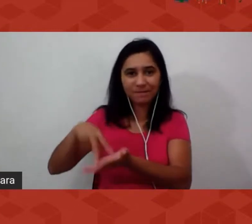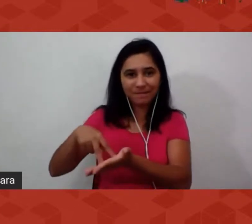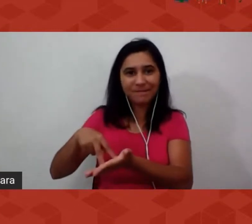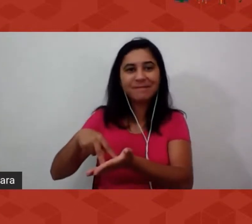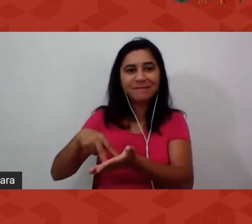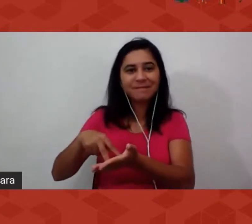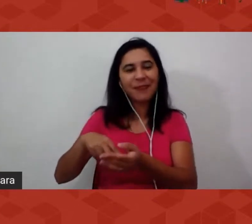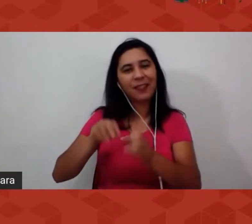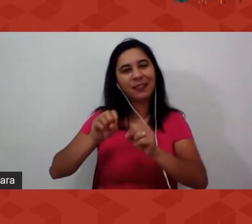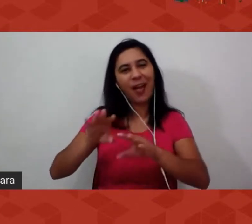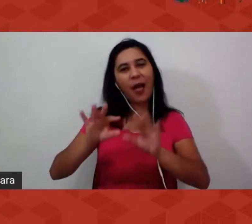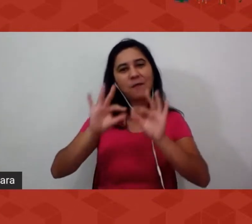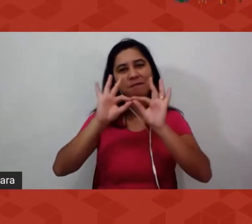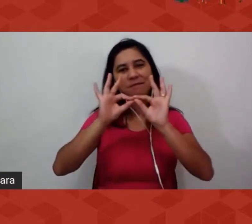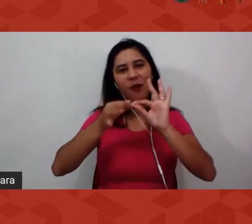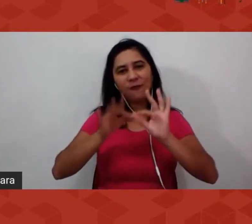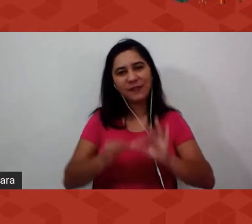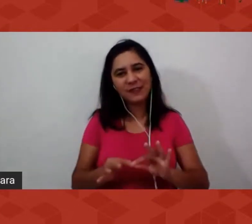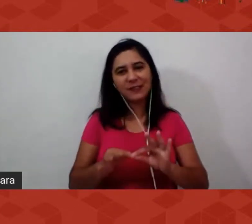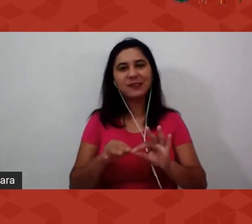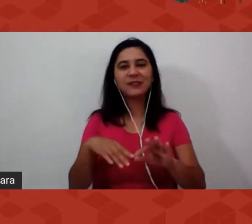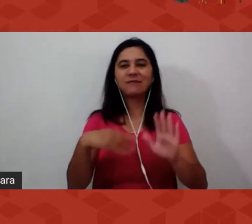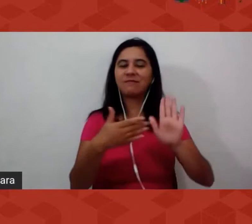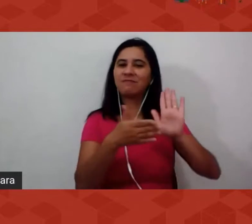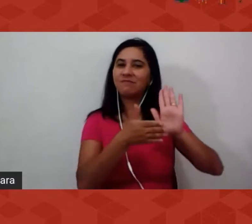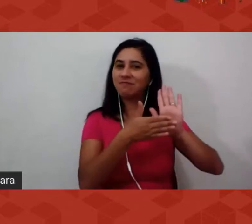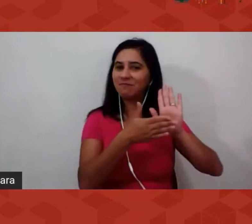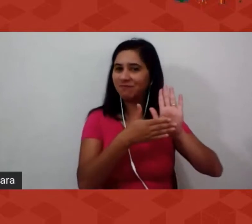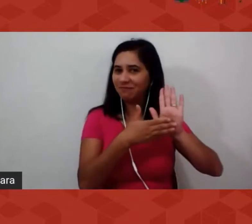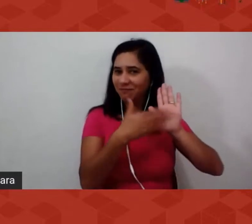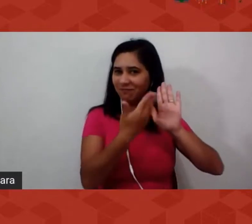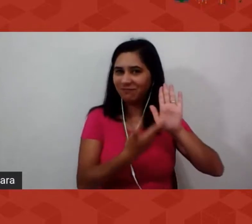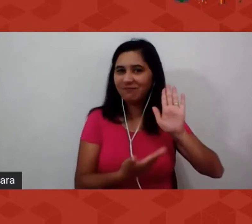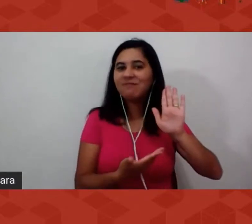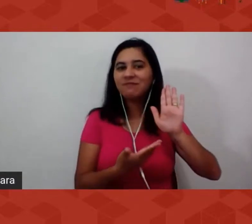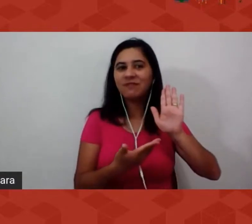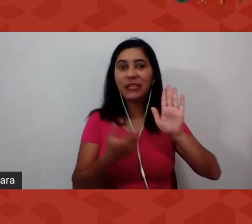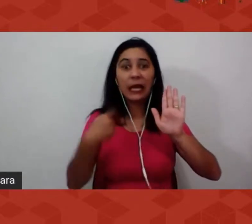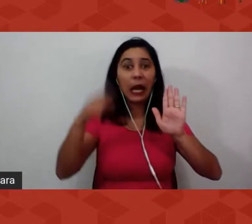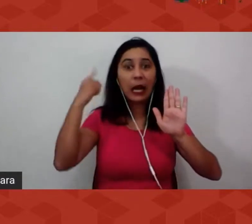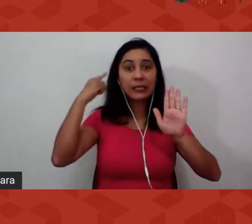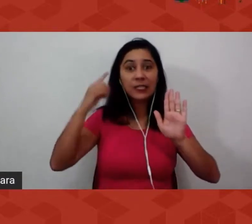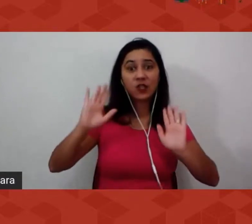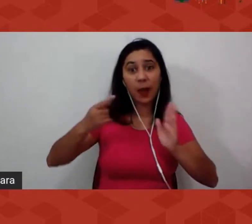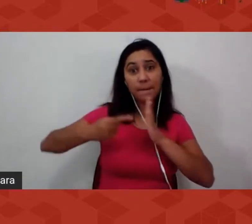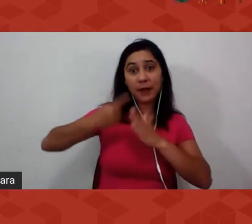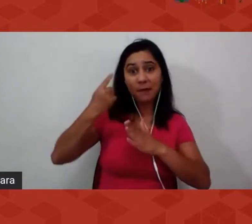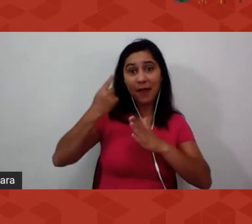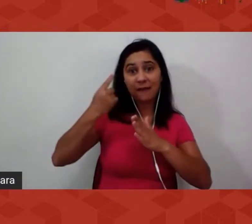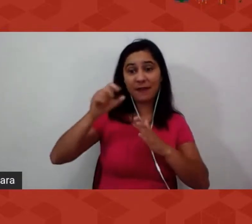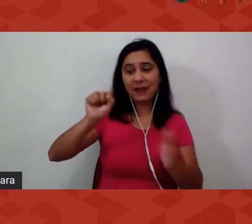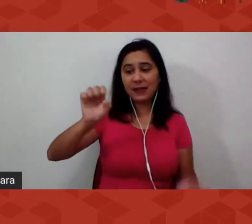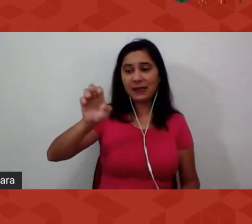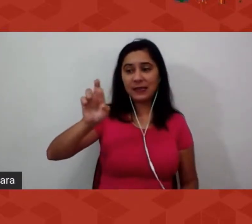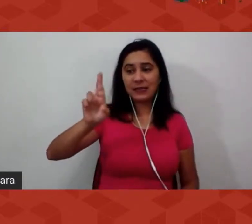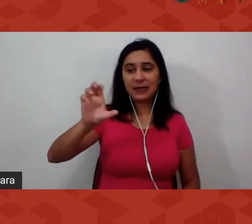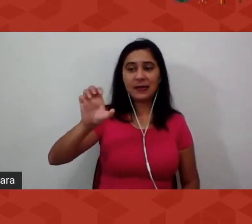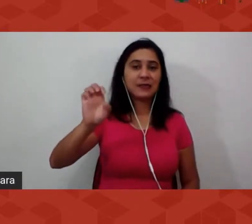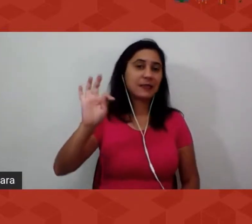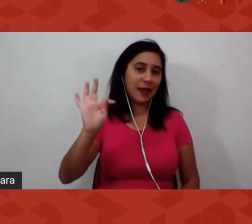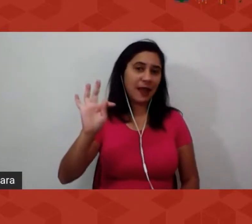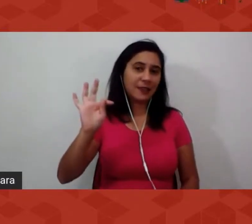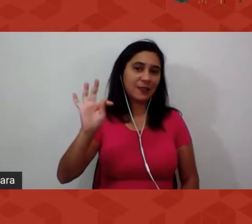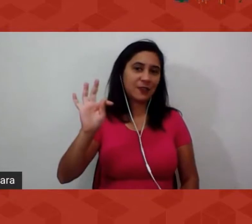tocar essa oficina, essa proposta de que vem do primeiro CERCET, da primeira CERCET, de